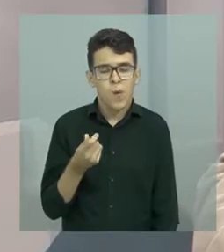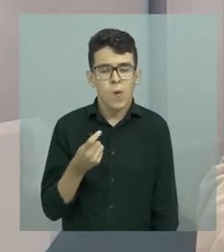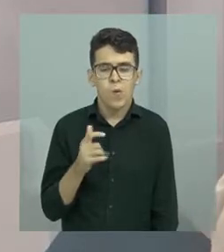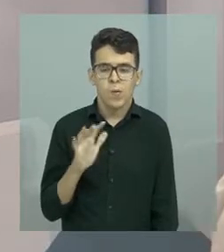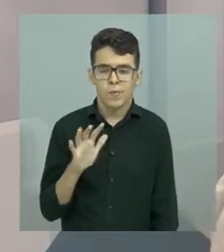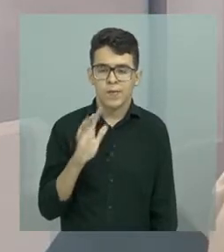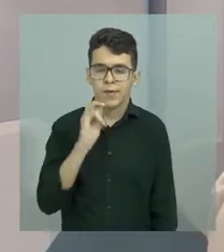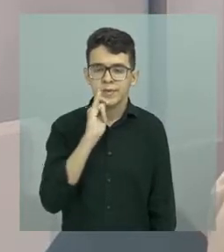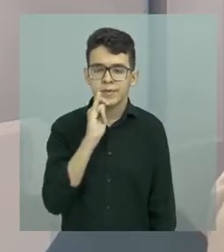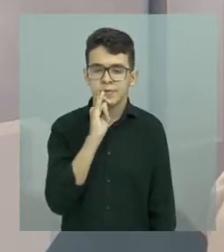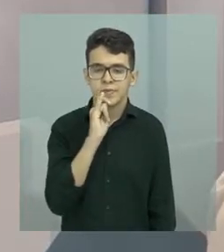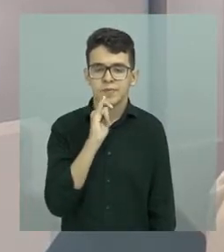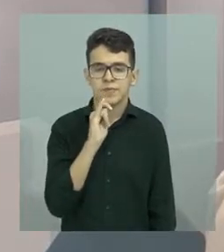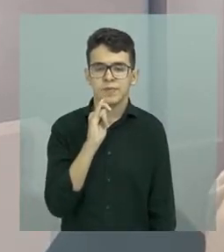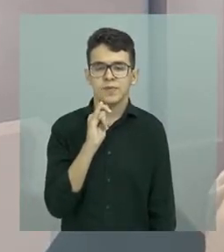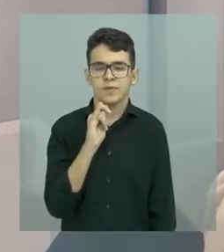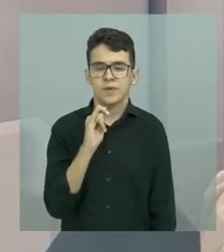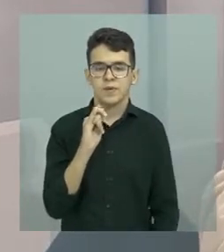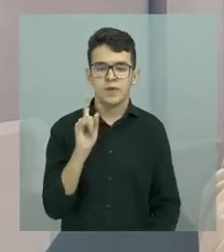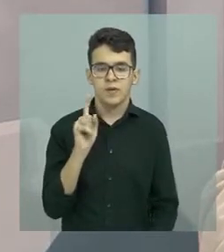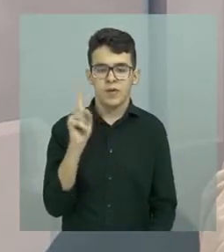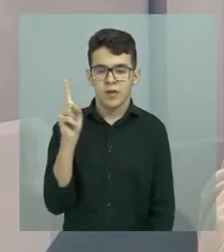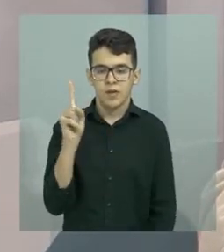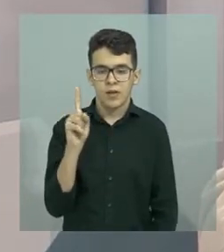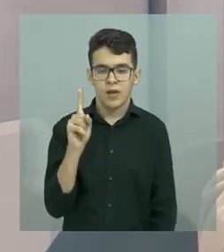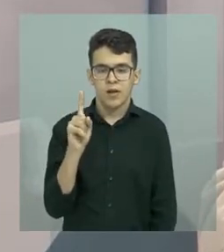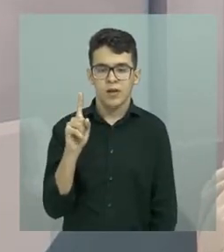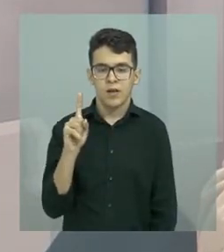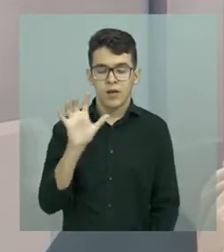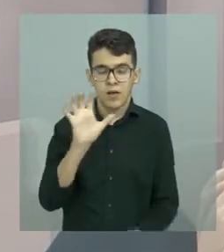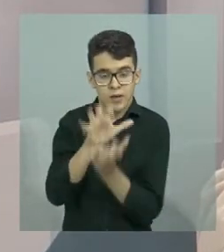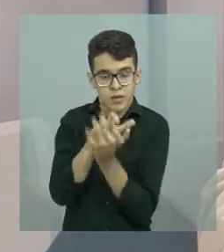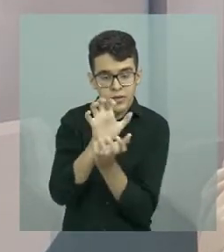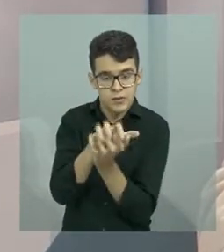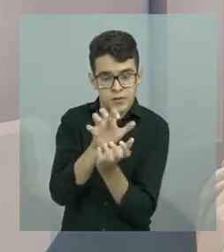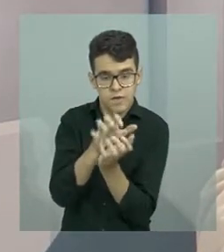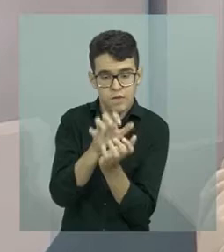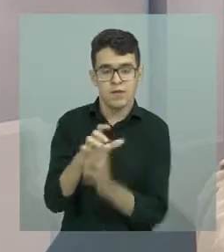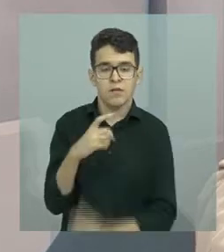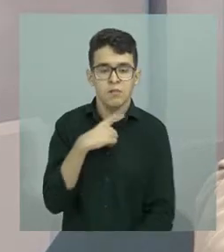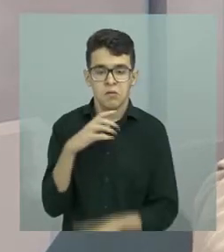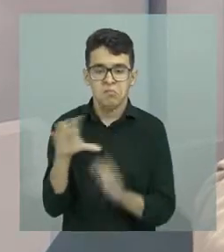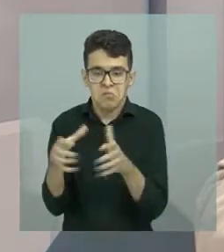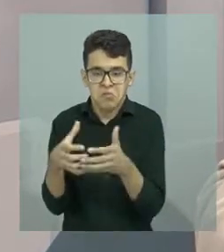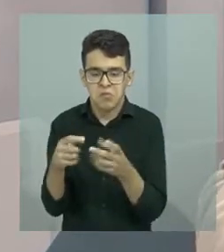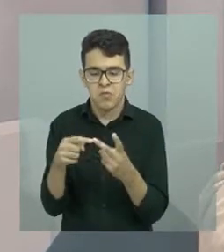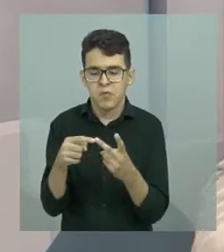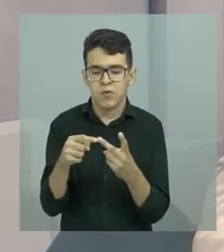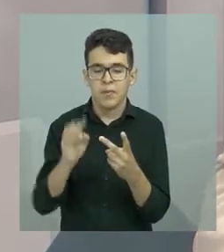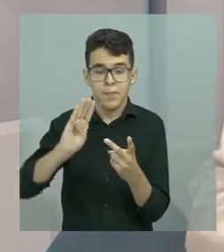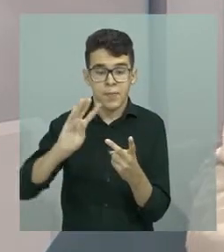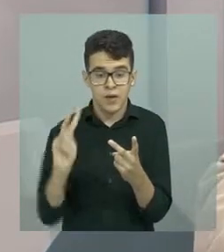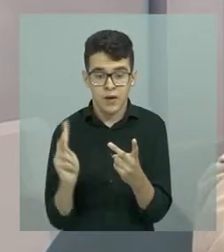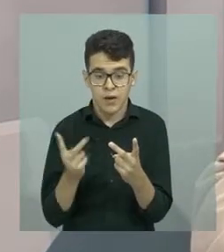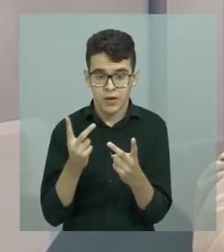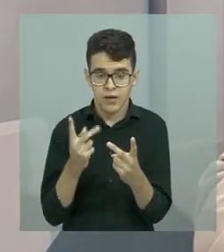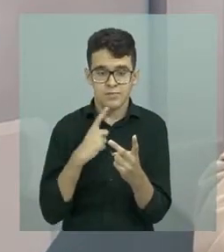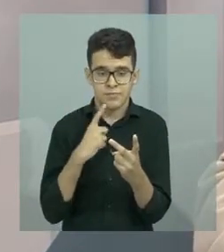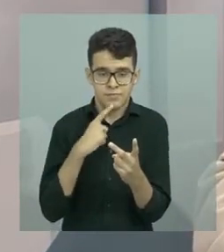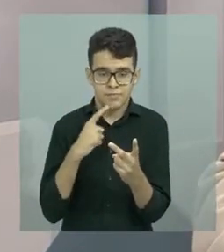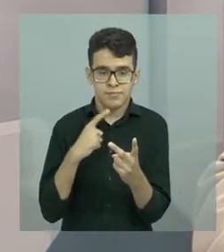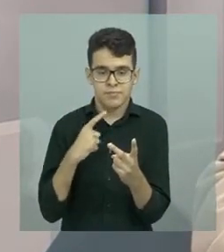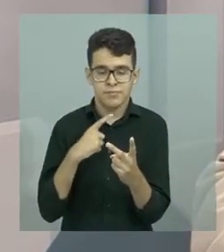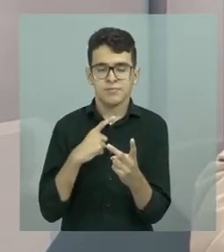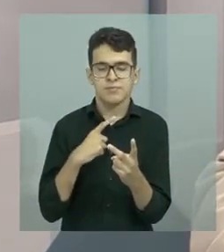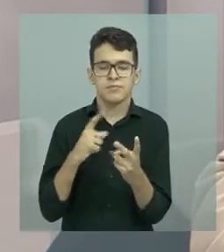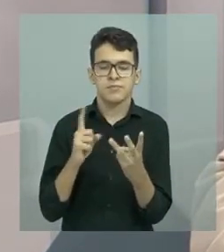né? Nós temos o parlamento na região metropolitana do Recife, na região de Belo Horizonte, né, da Grande Belo Horizonte,